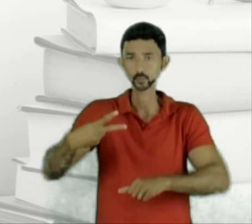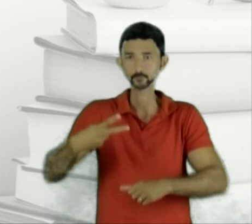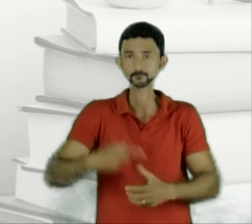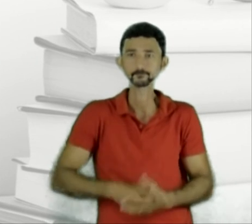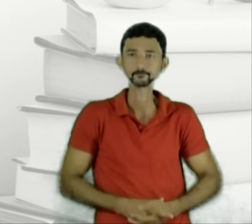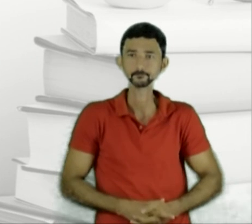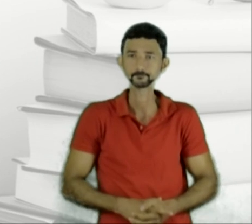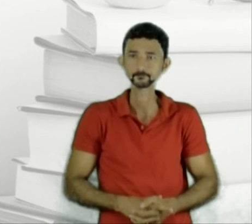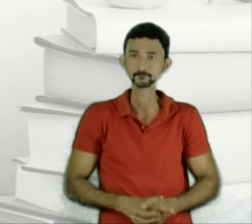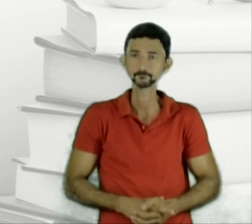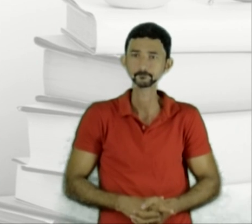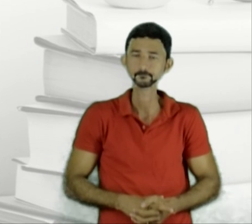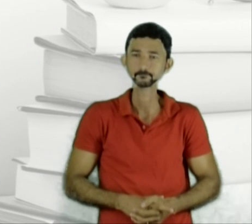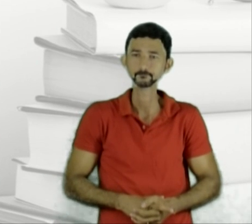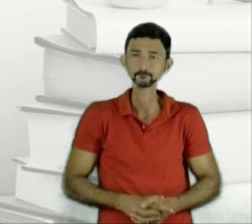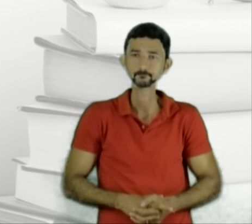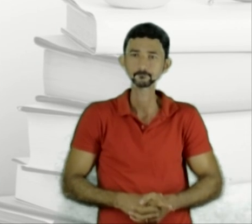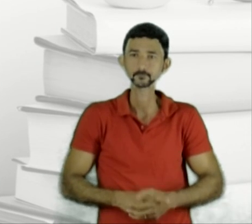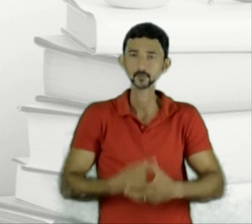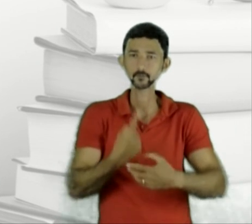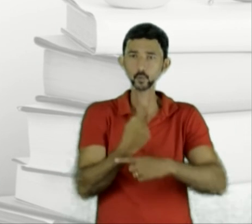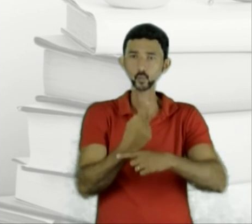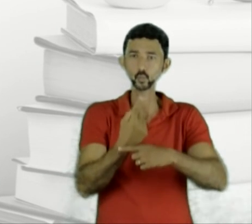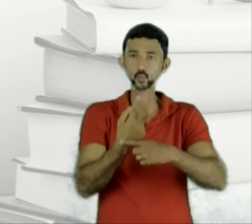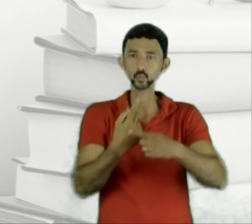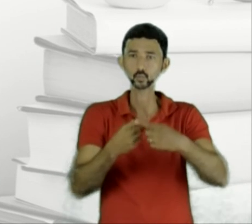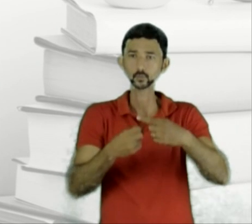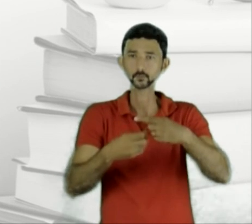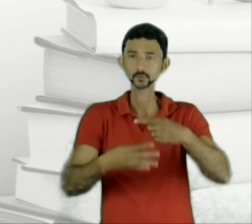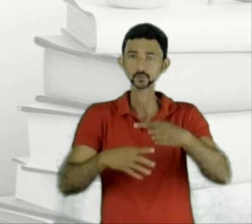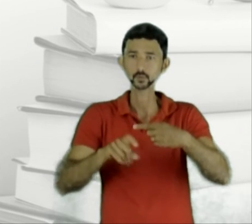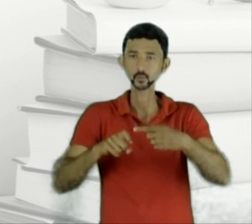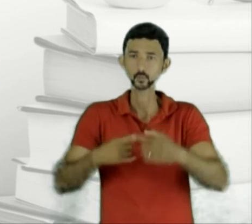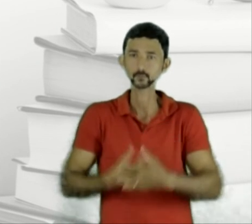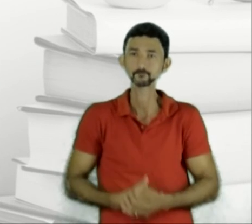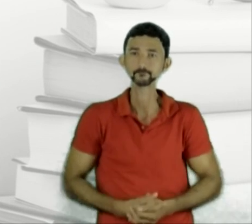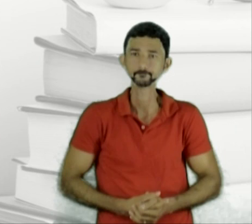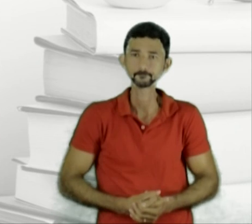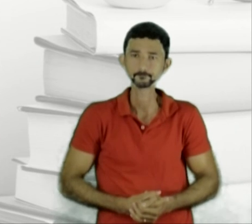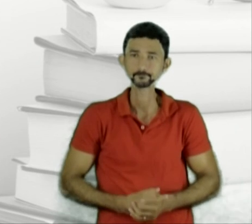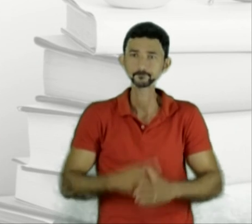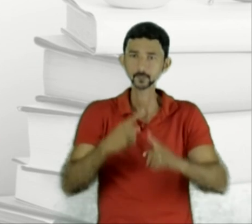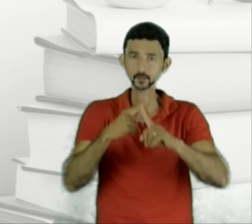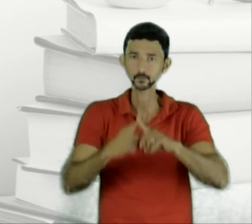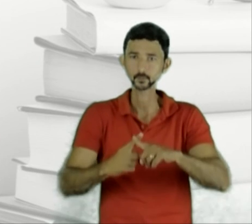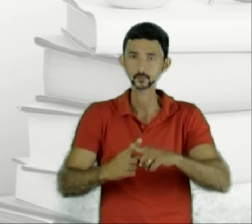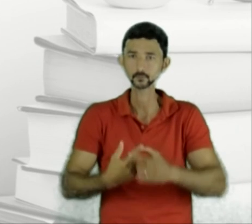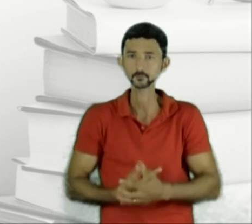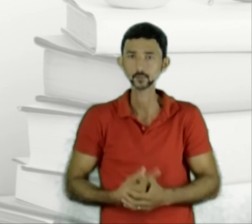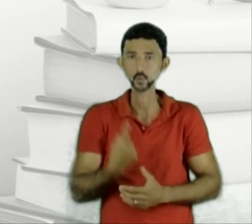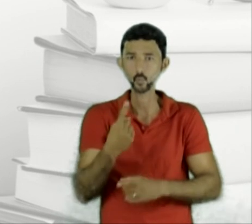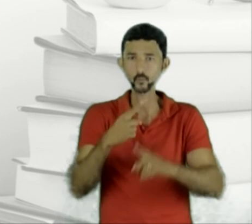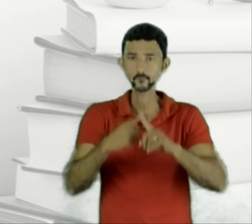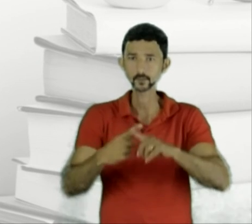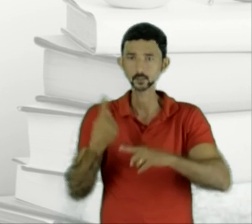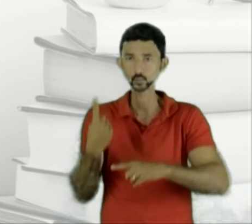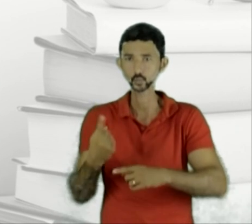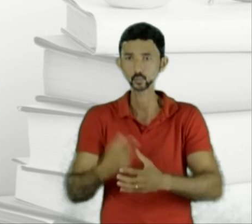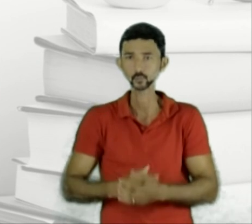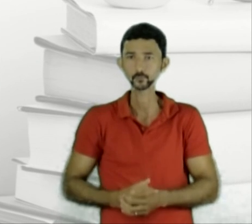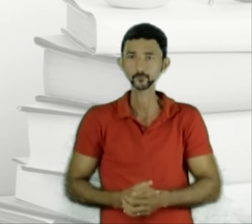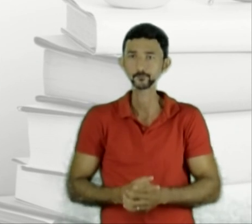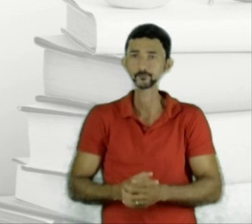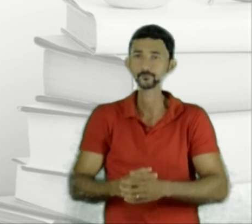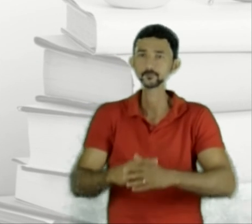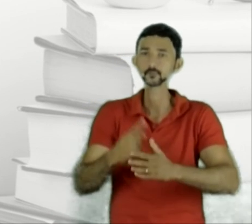quadrado, certo? Que fica 1 sobre x ao quadrado. E aí eu tenho a multiplicação, 1 vezes 1 dá 1,